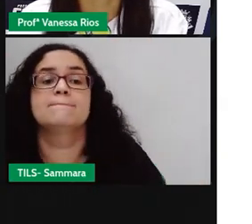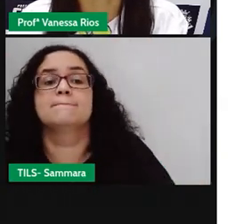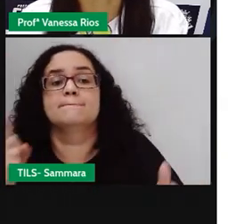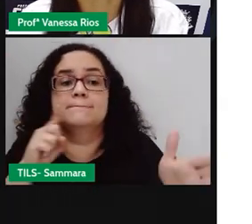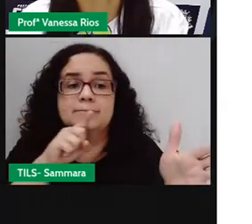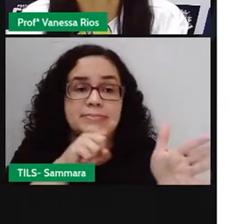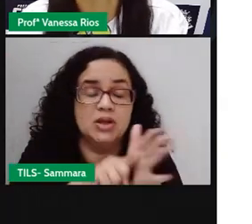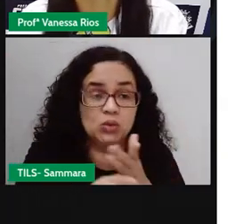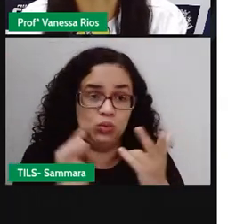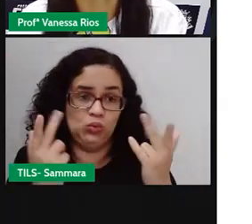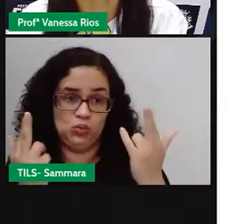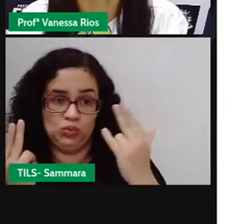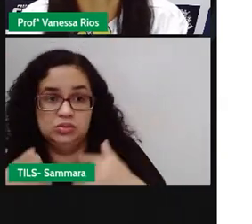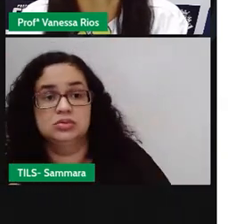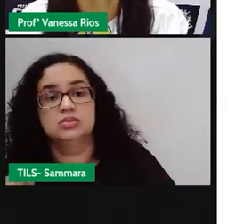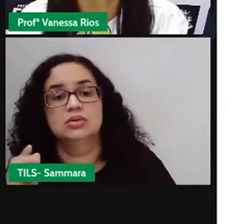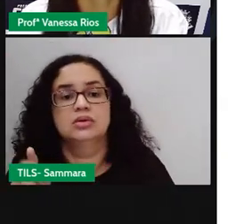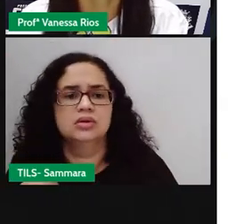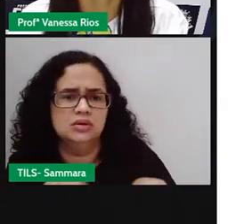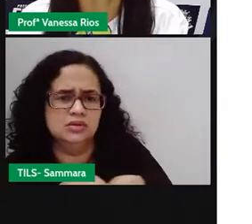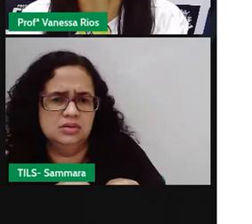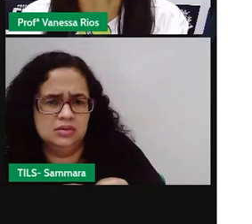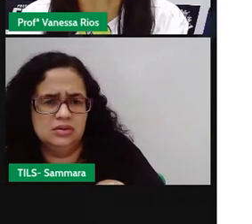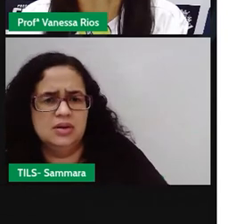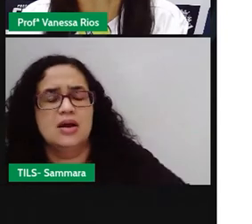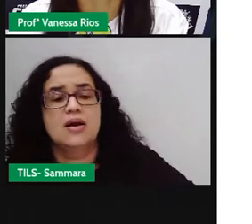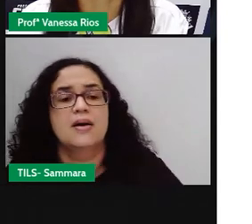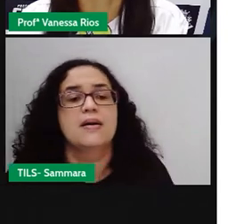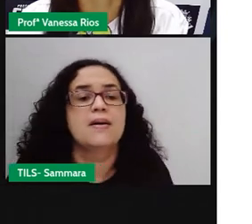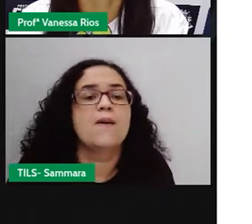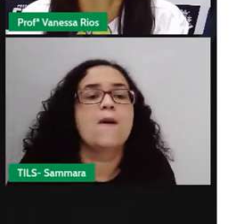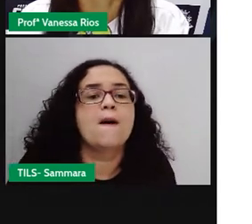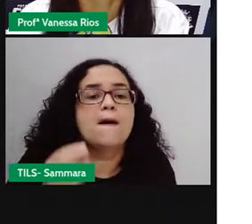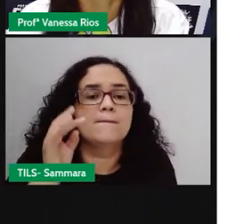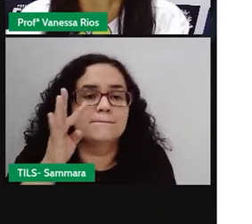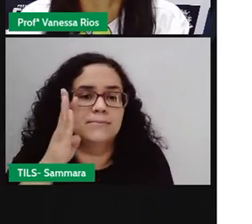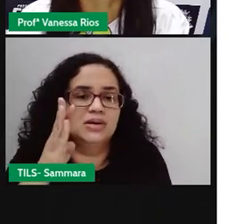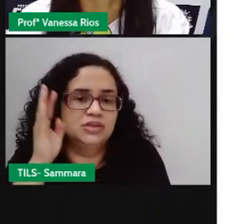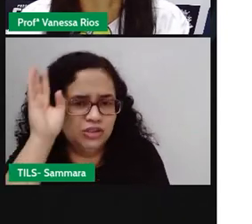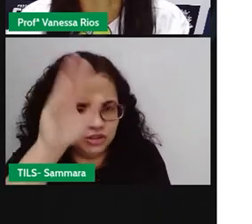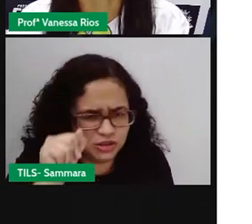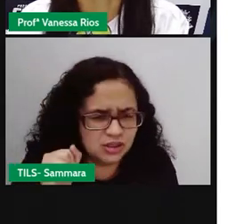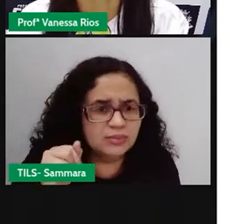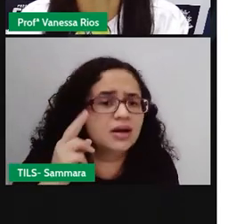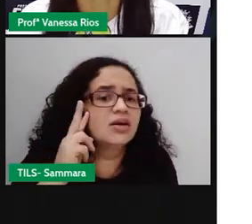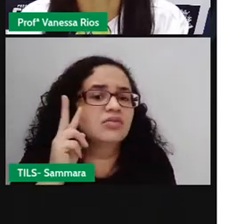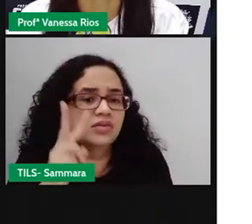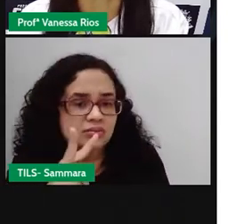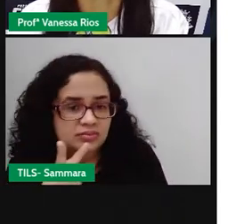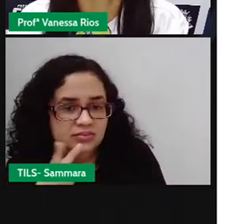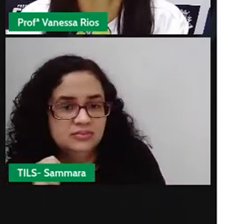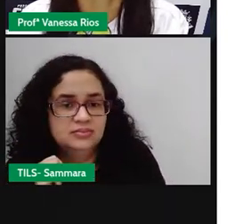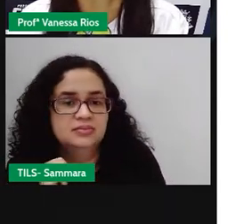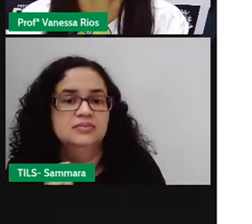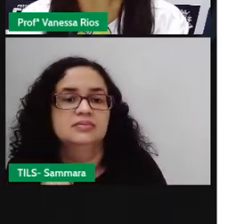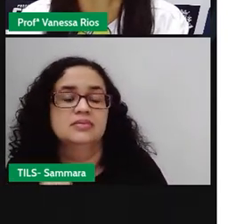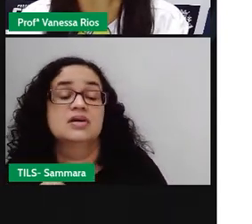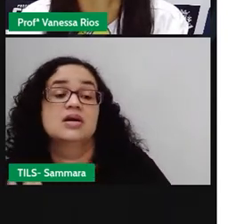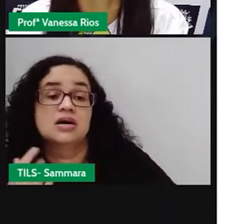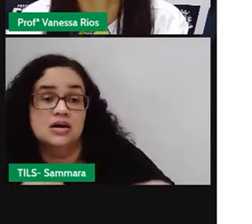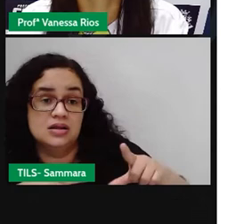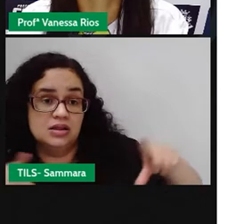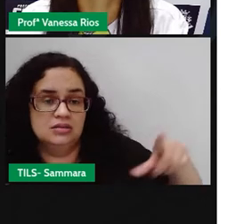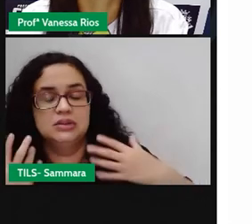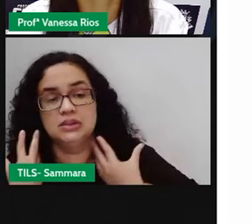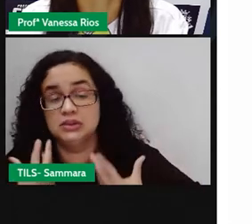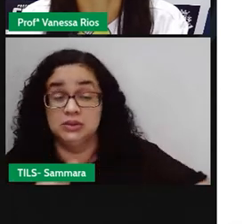mesmas perguntas que tinha feito à sua irmã. Por fim, o bicho disse: Chame a gente que eu quero ver. Ela